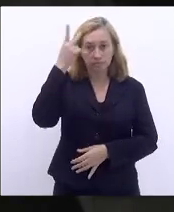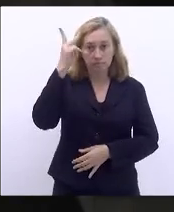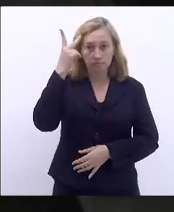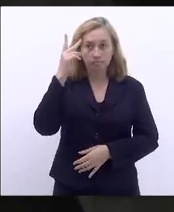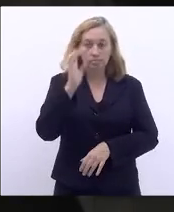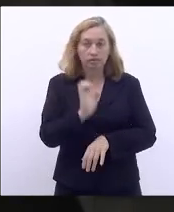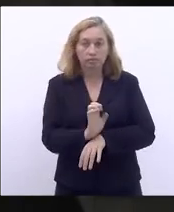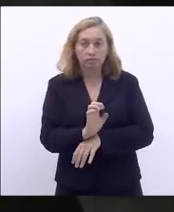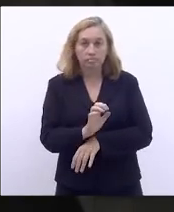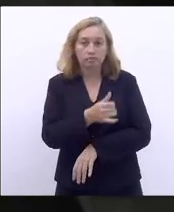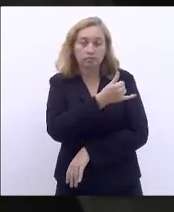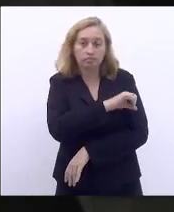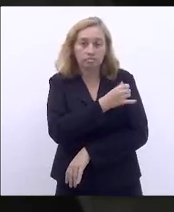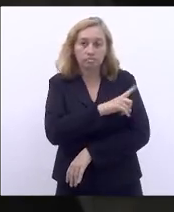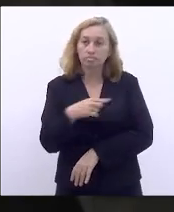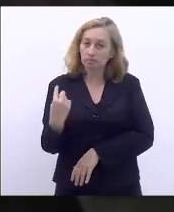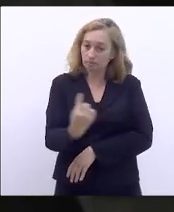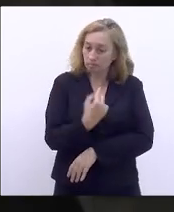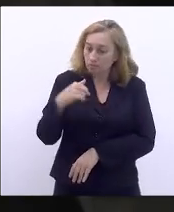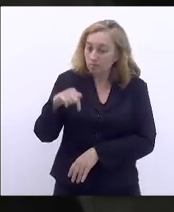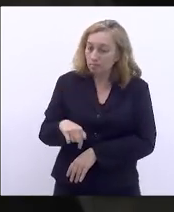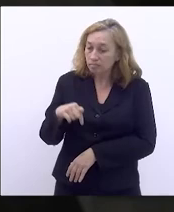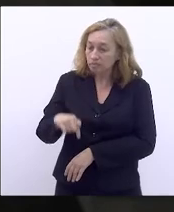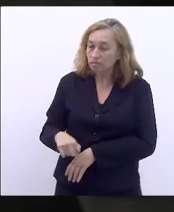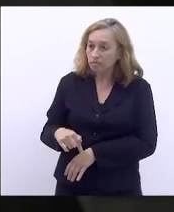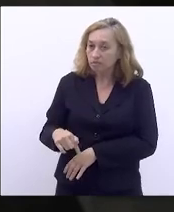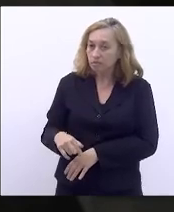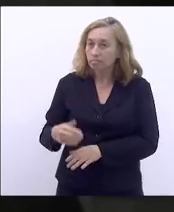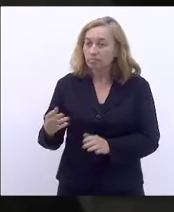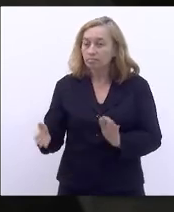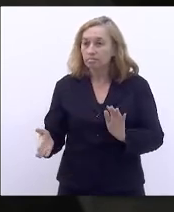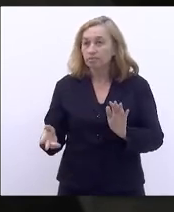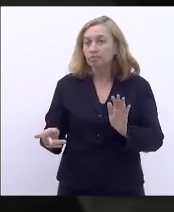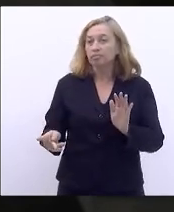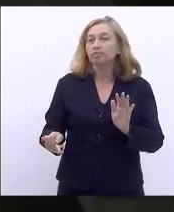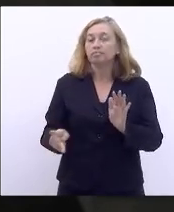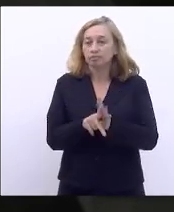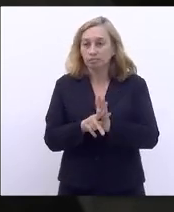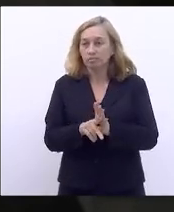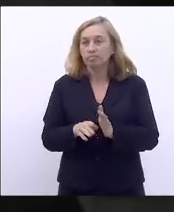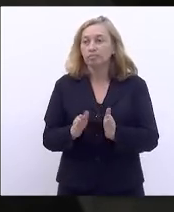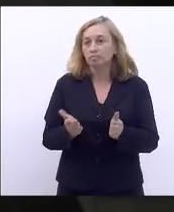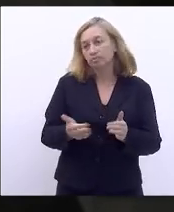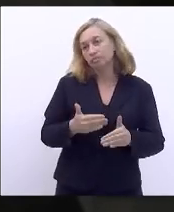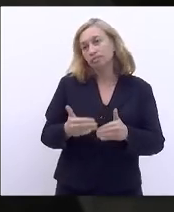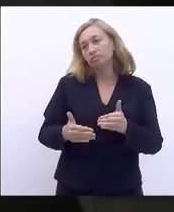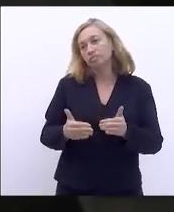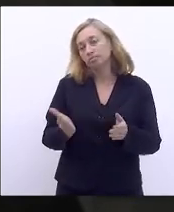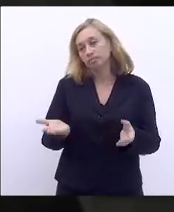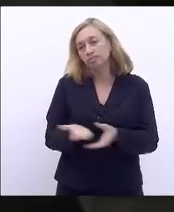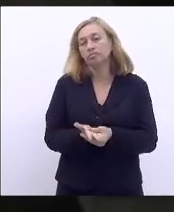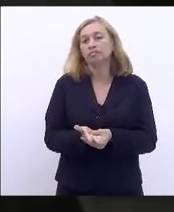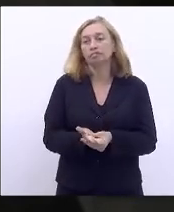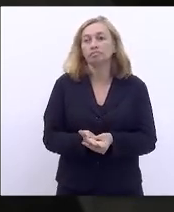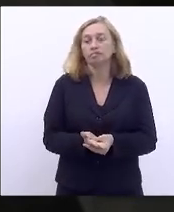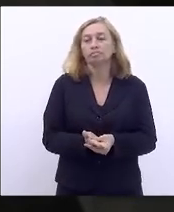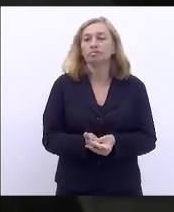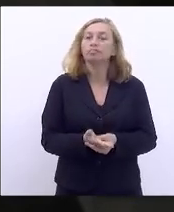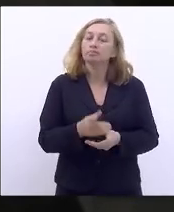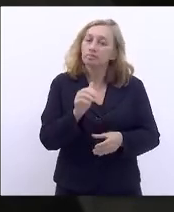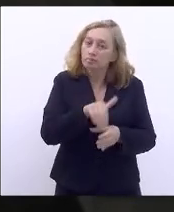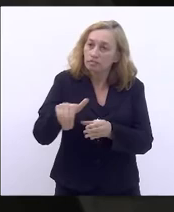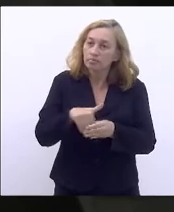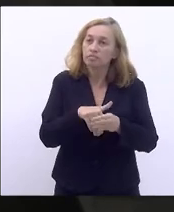do Rio de Janeiro. E nós, aqui, fizemos parte desse processo. Quando nos manifestamos sobre ele, quando